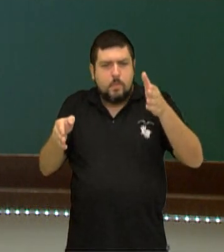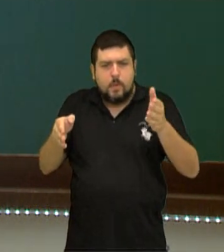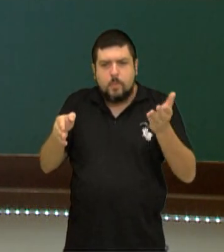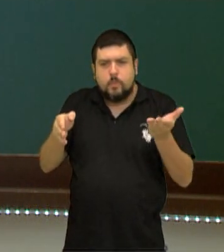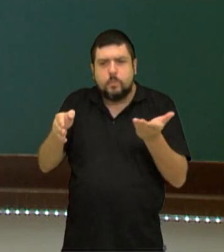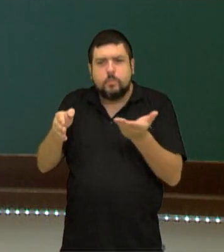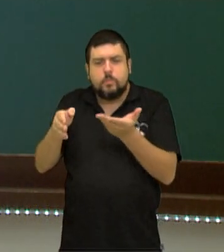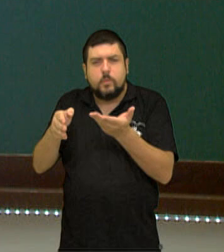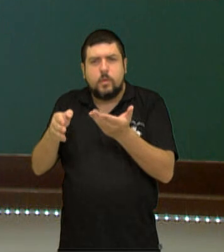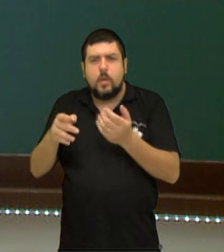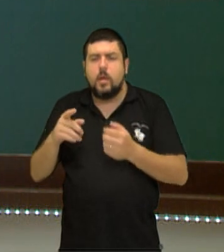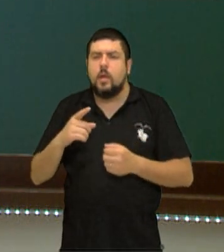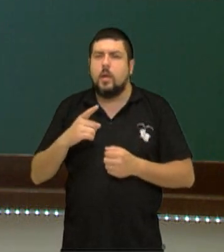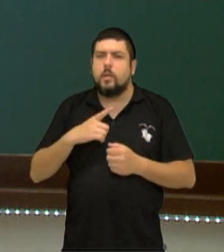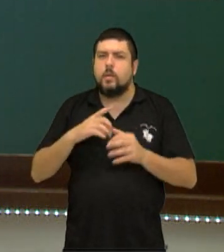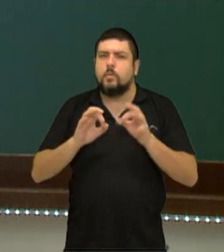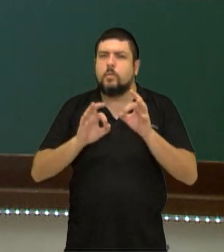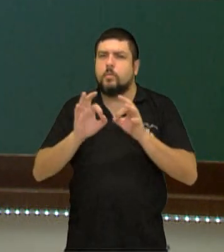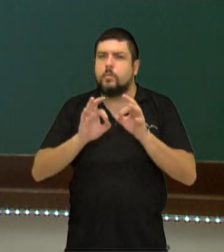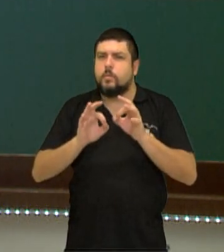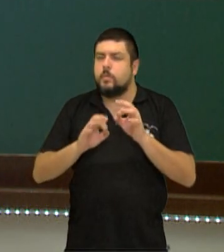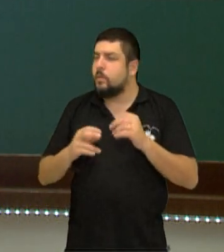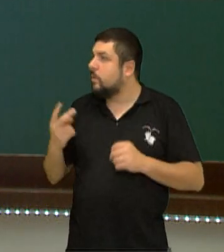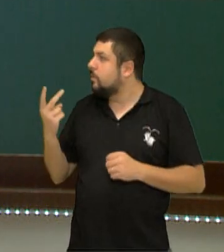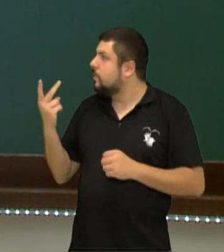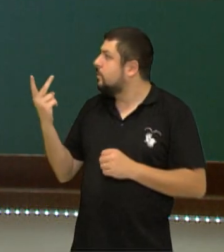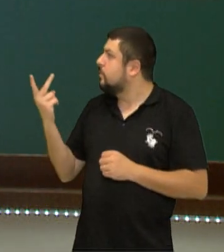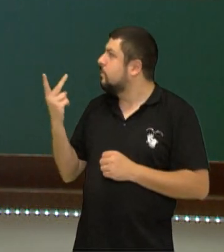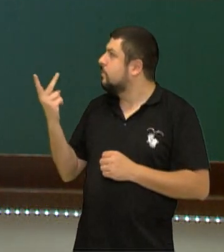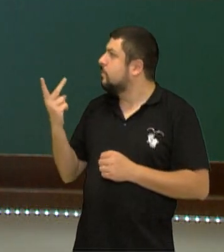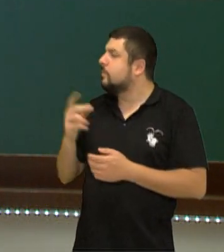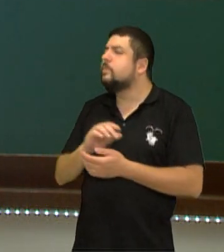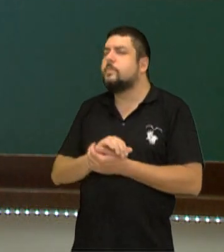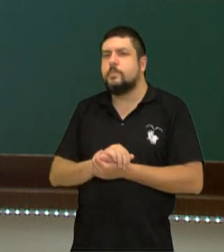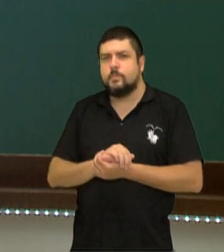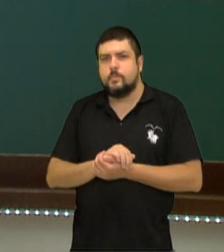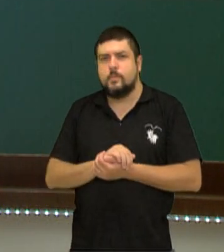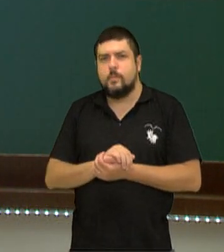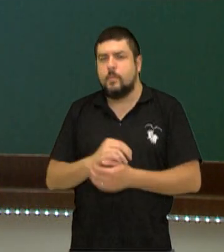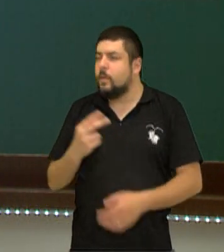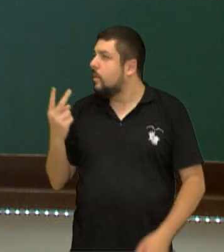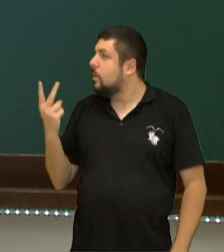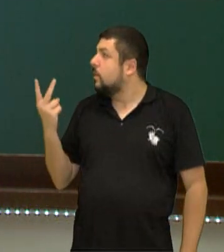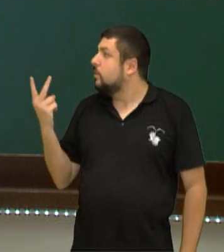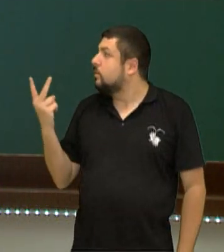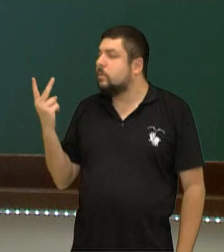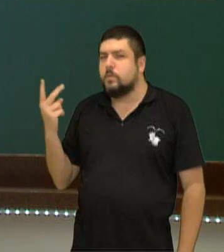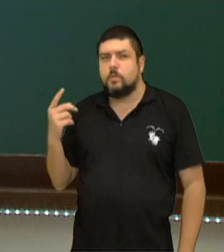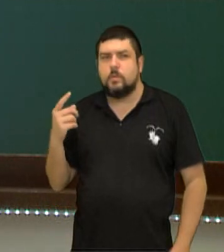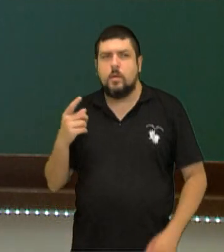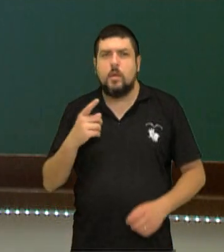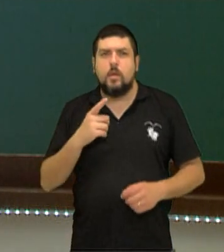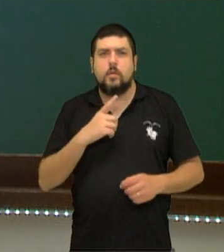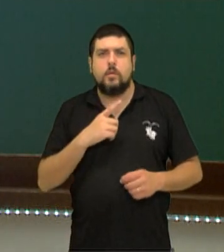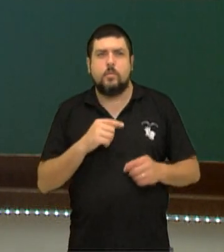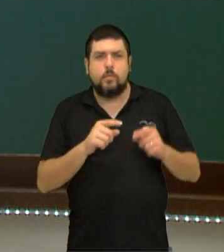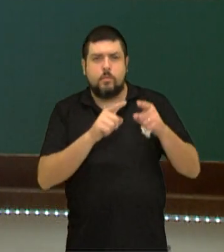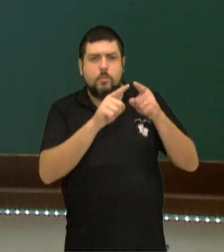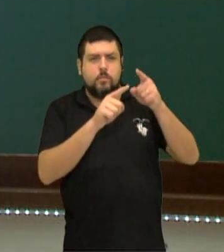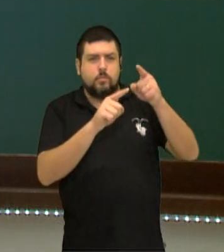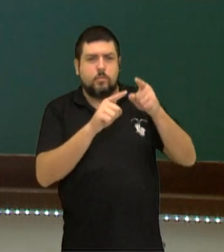2 projetinhos, tá? Nesse projetinho, eu tenho dimensões da minha área de 1 por